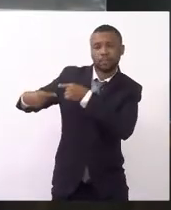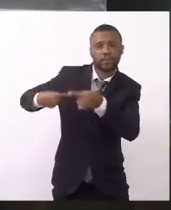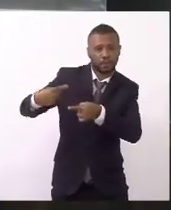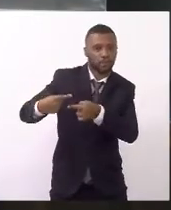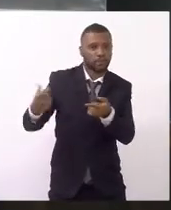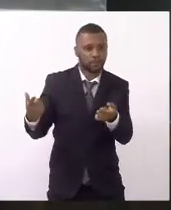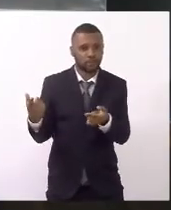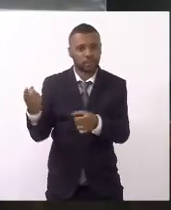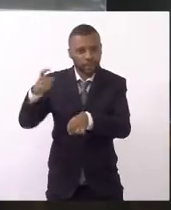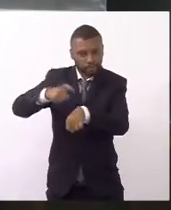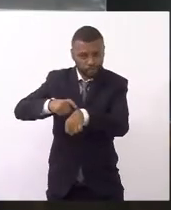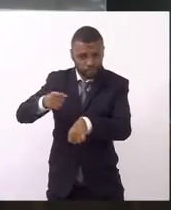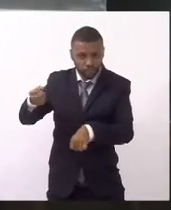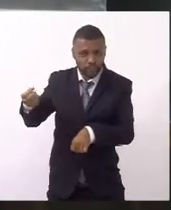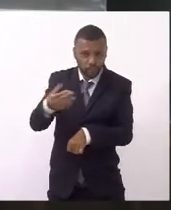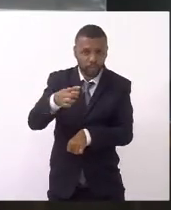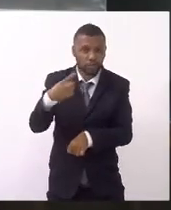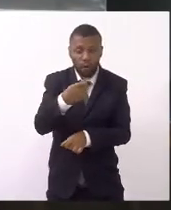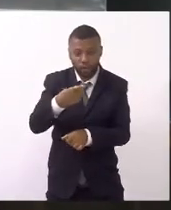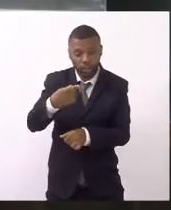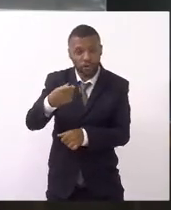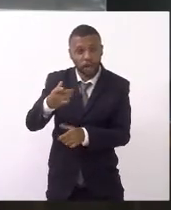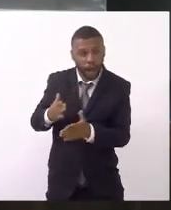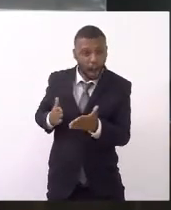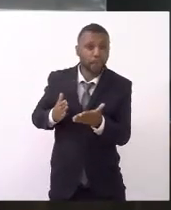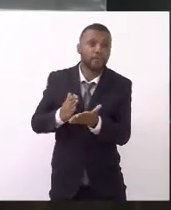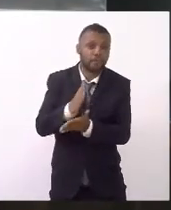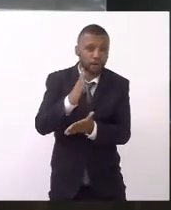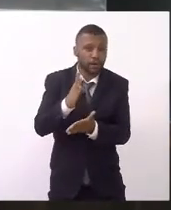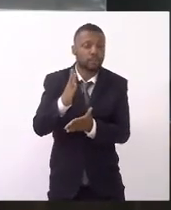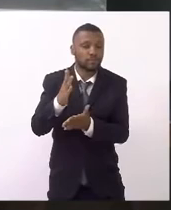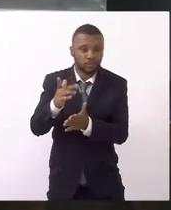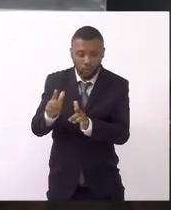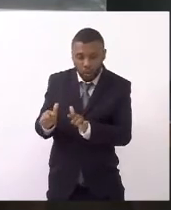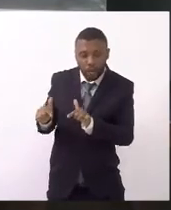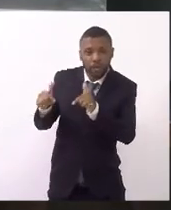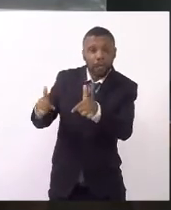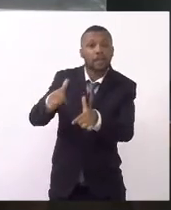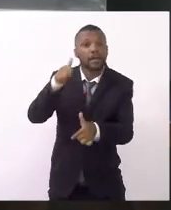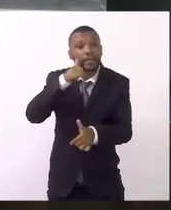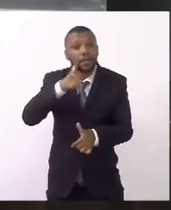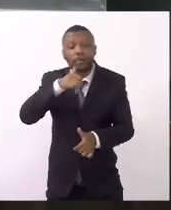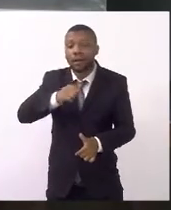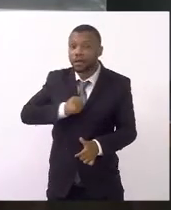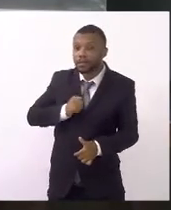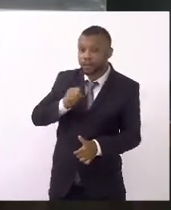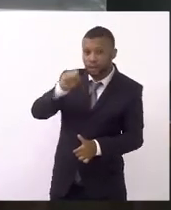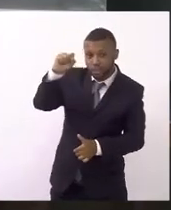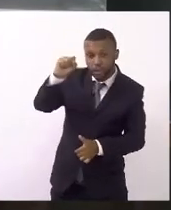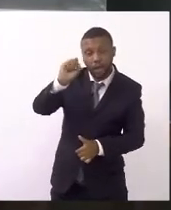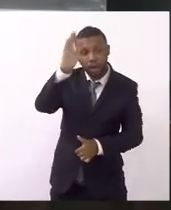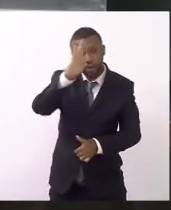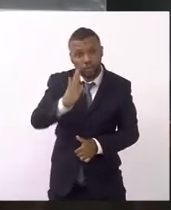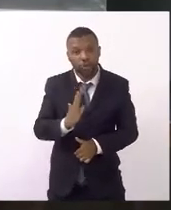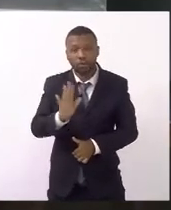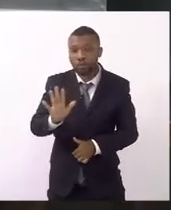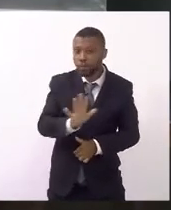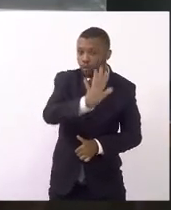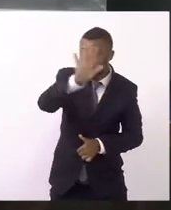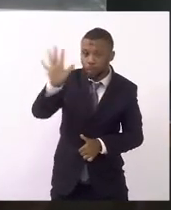recentemente aprovamos nesta casa por iniciativa das mulheres de Axé do Brasil o